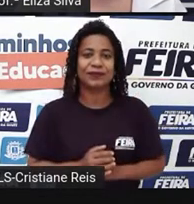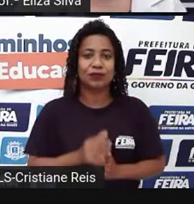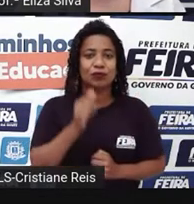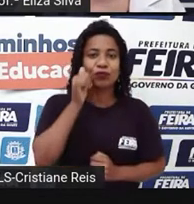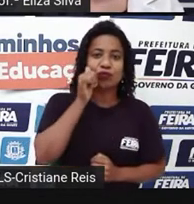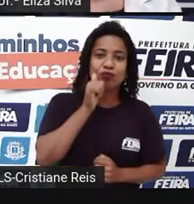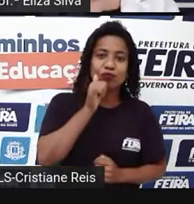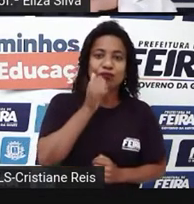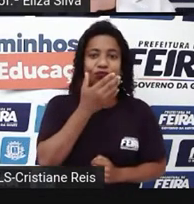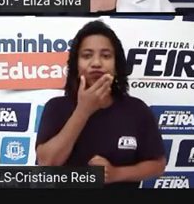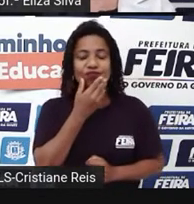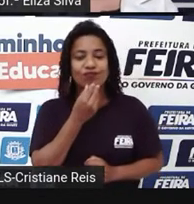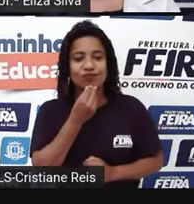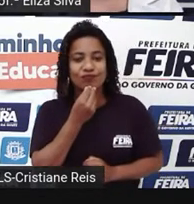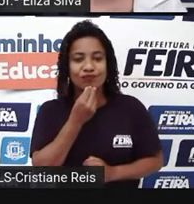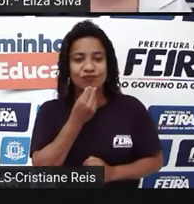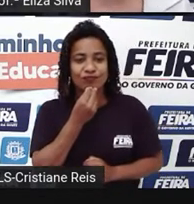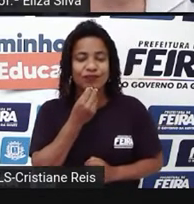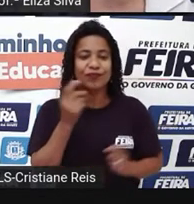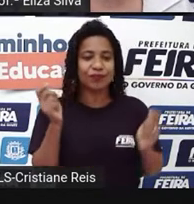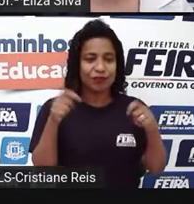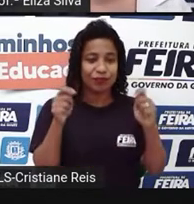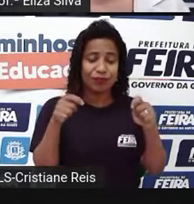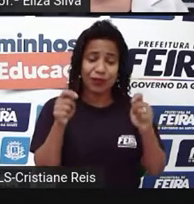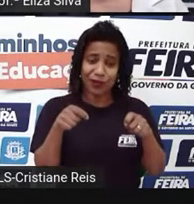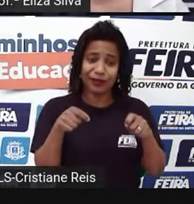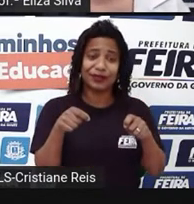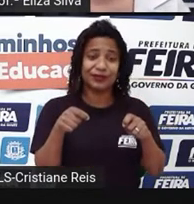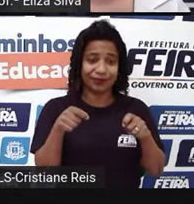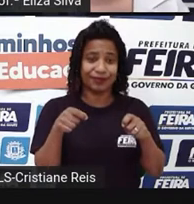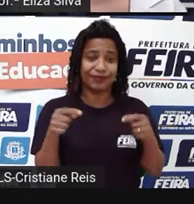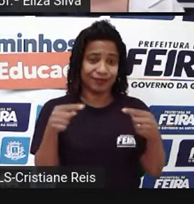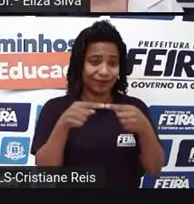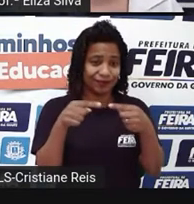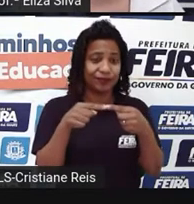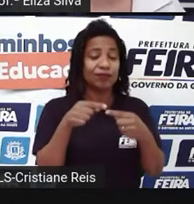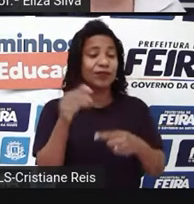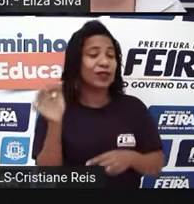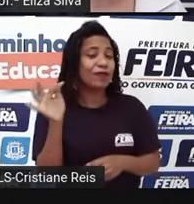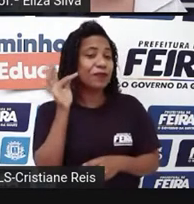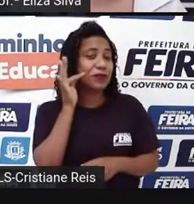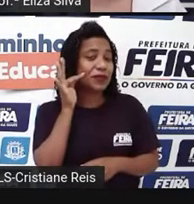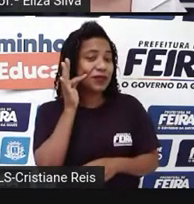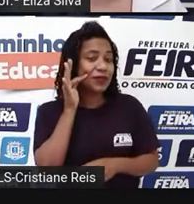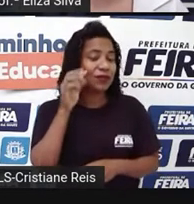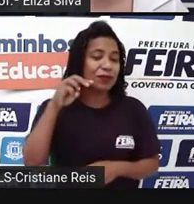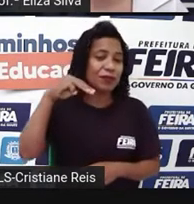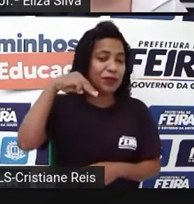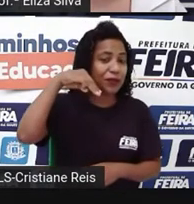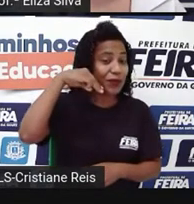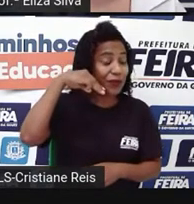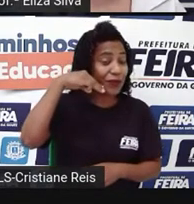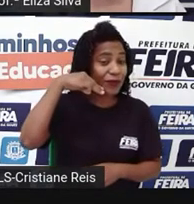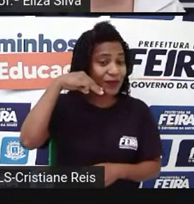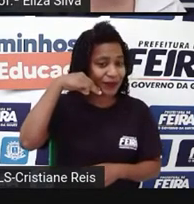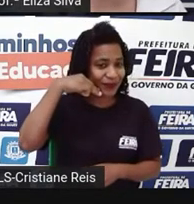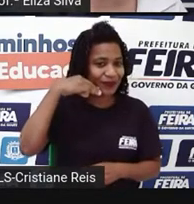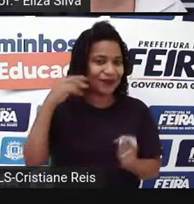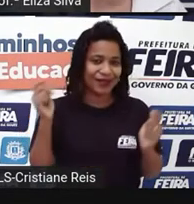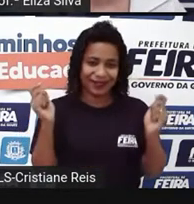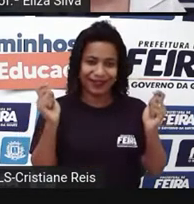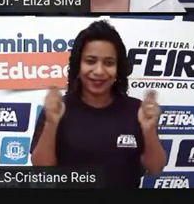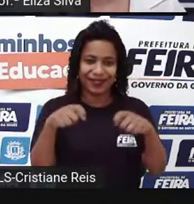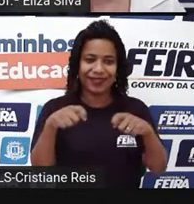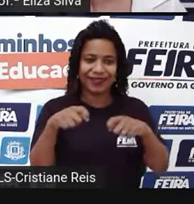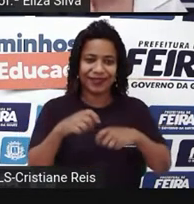Porque essas nacionalidades, elas também podem ser traduzidas, né, para o feminino e para o